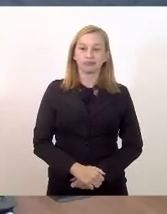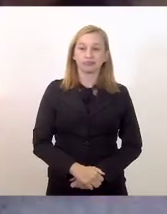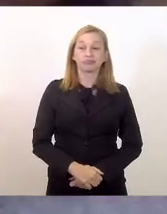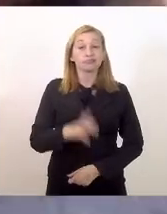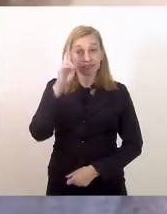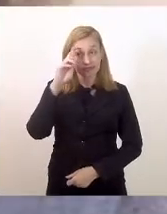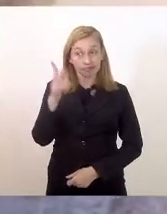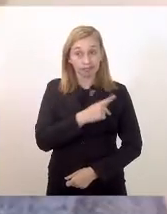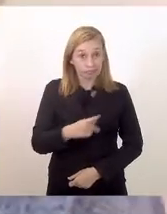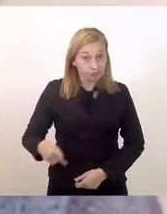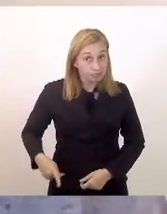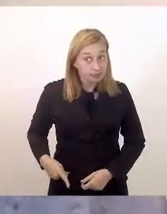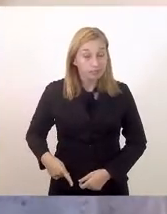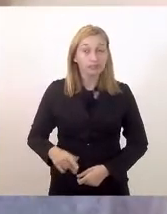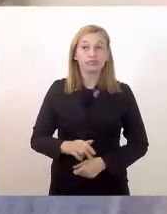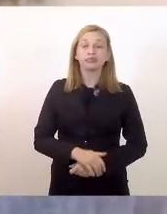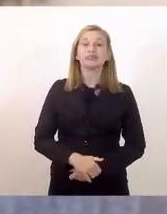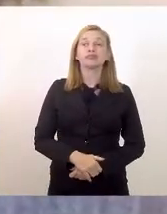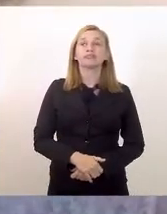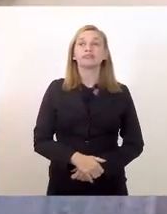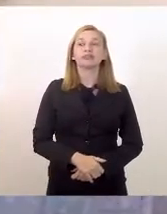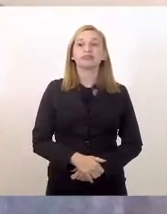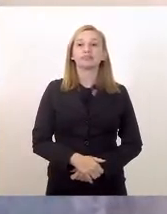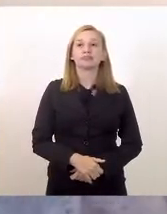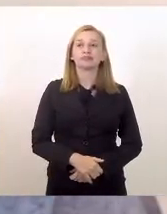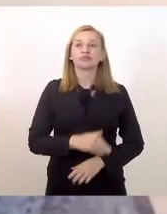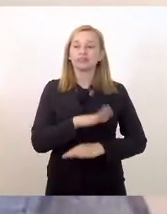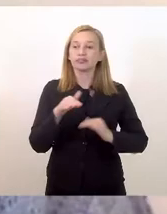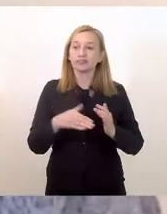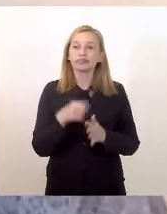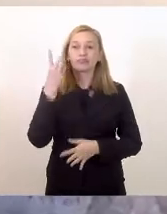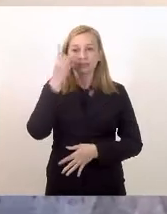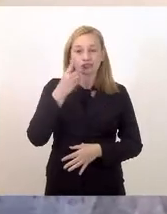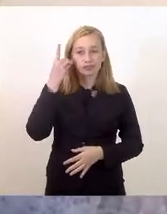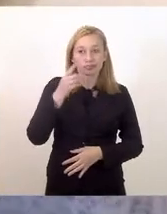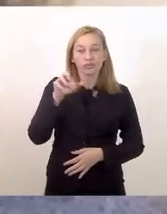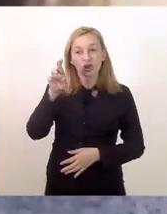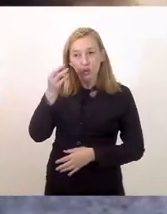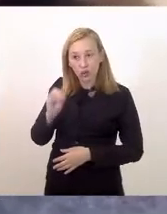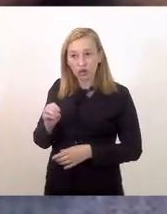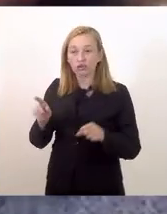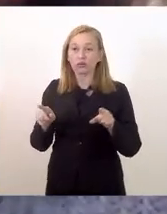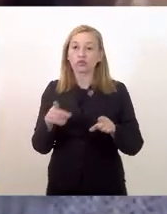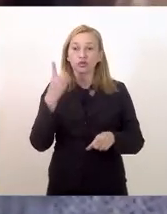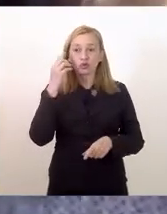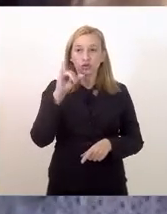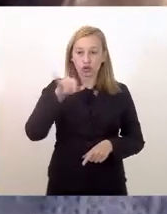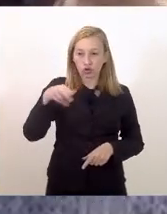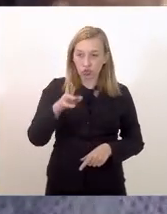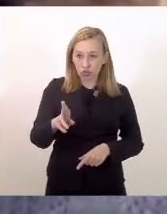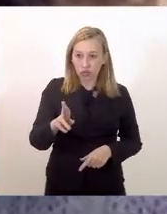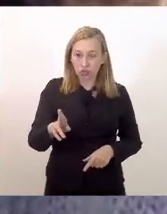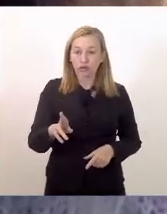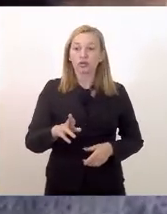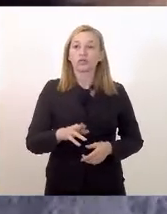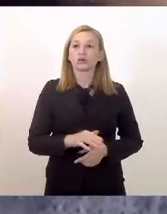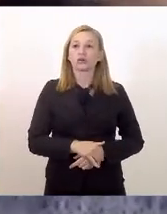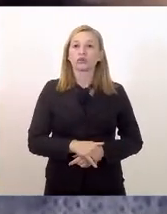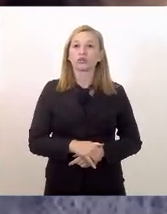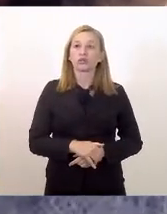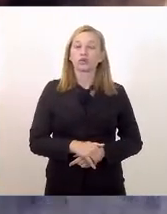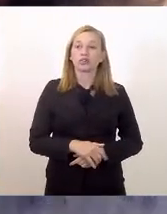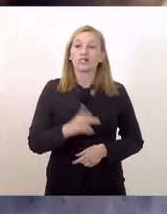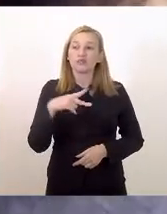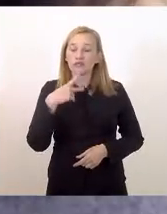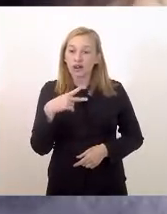Senhor presidente, deputados, deputadas, o autor também da matéria, deputado Eurico Júnior, que acabou também de